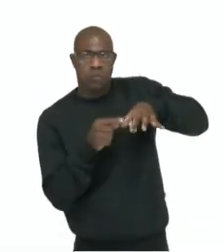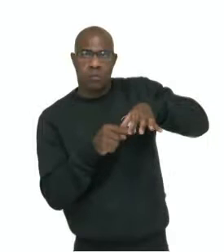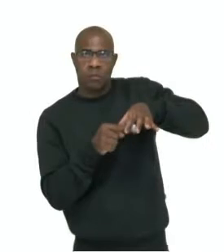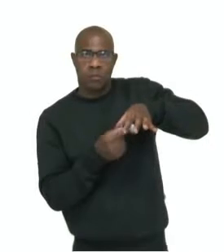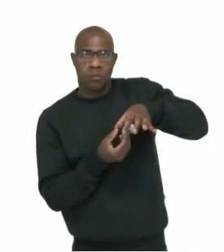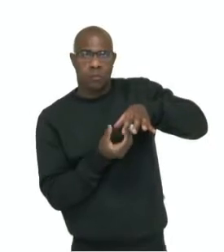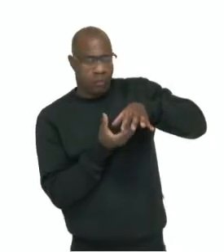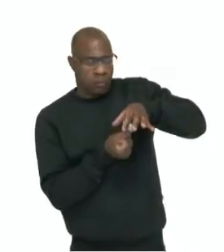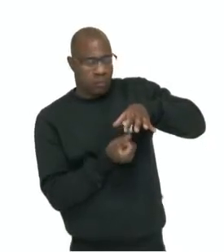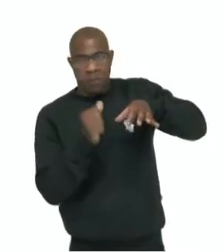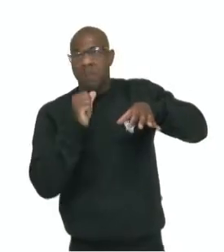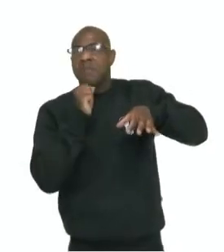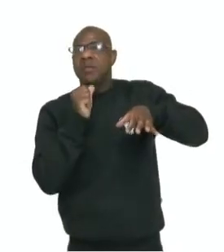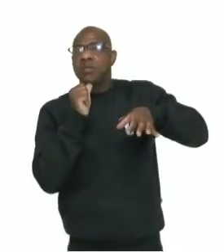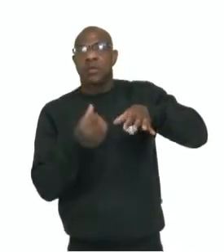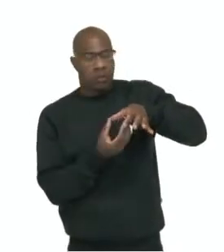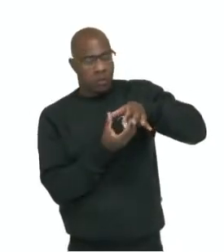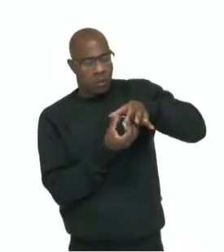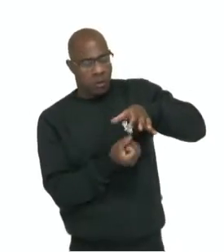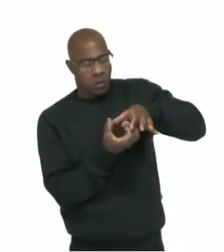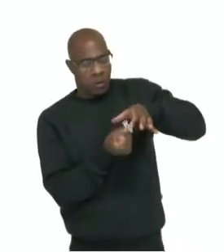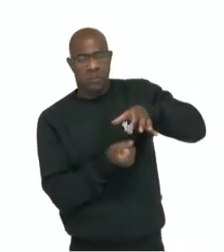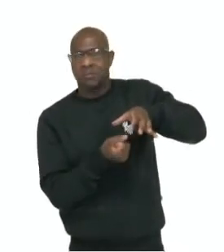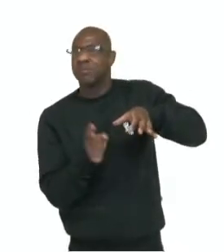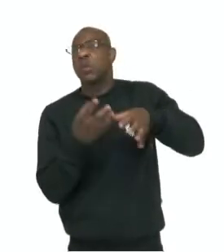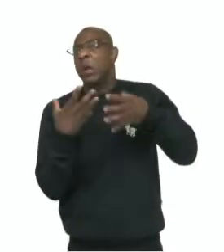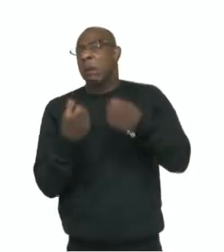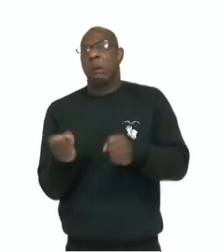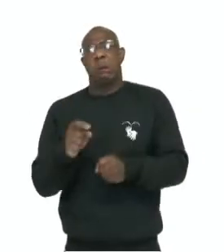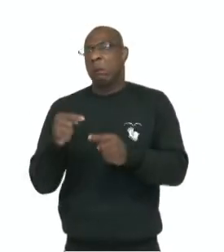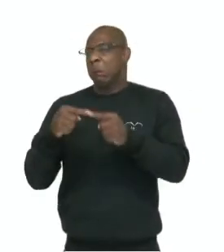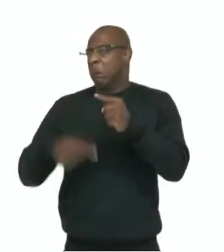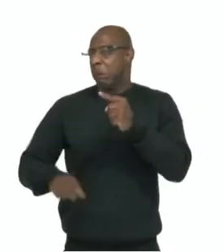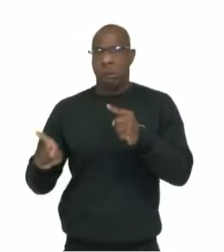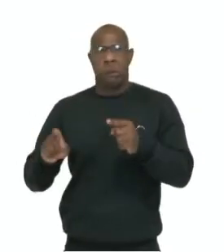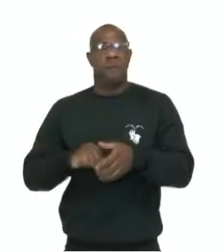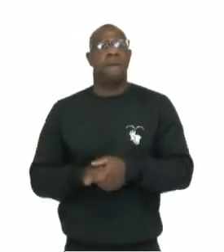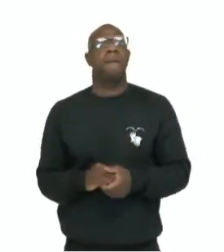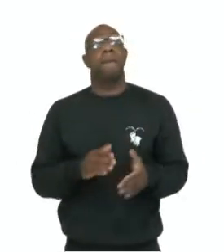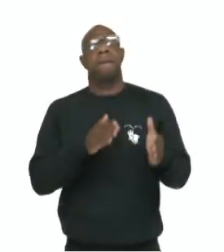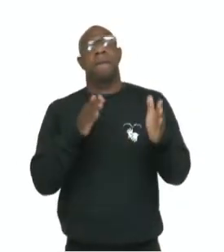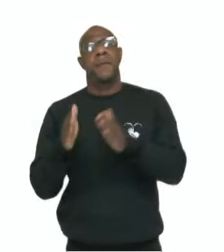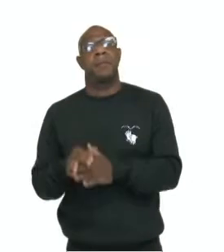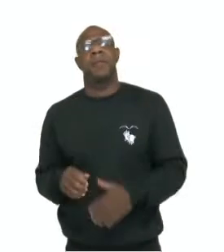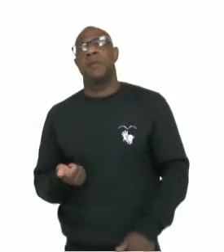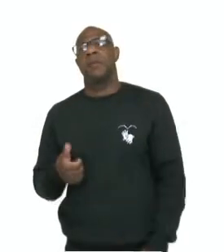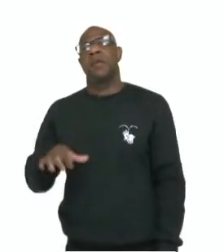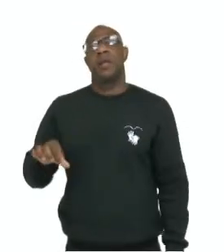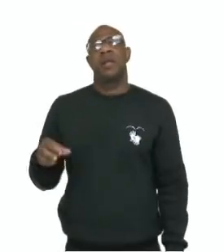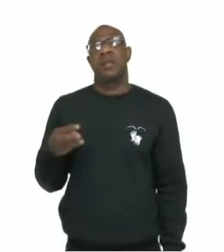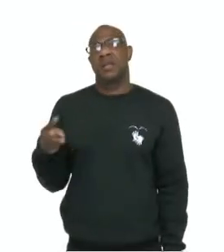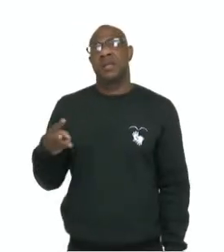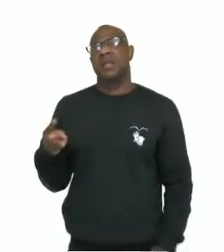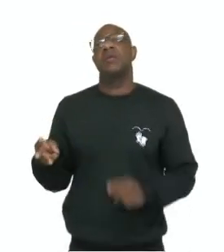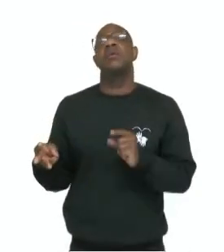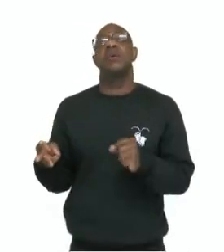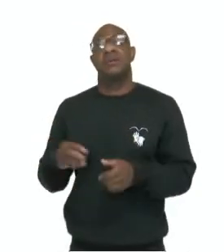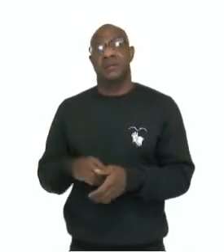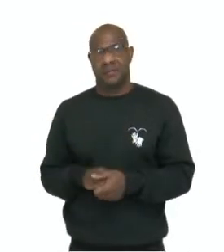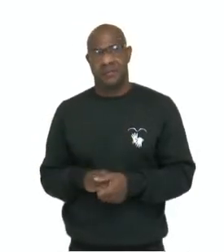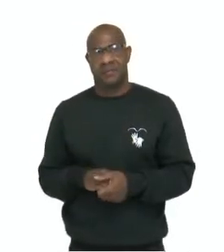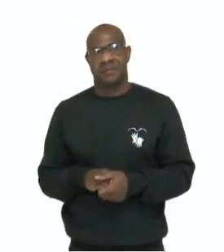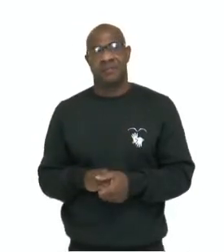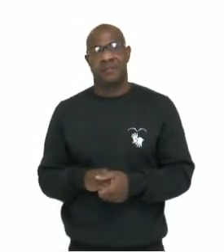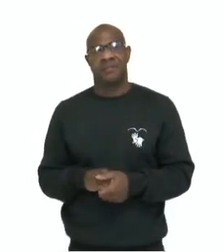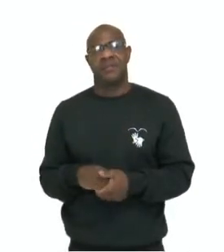menstruação. Ele não foi muito aceito na época, né? Também surgiu em 1933 o